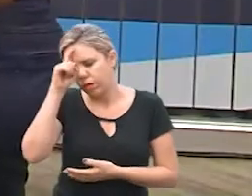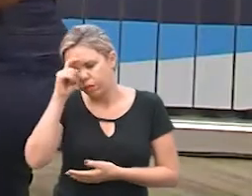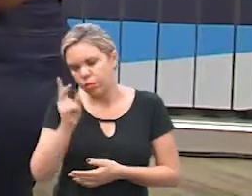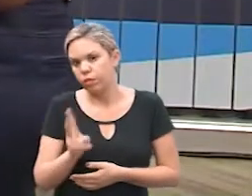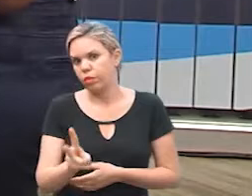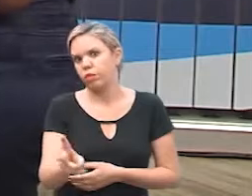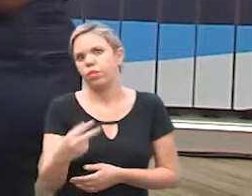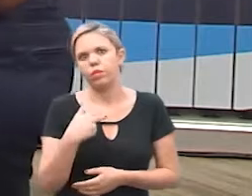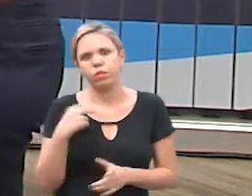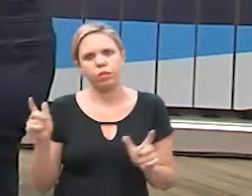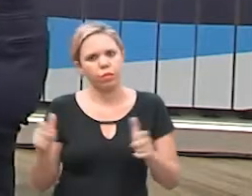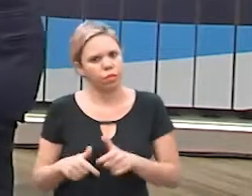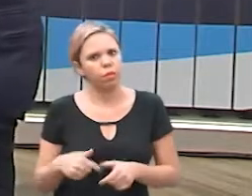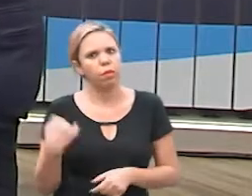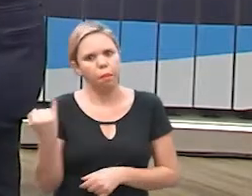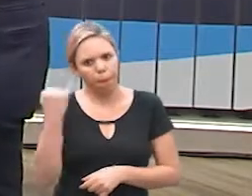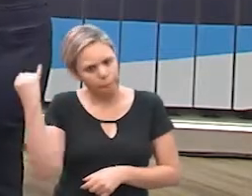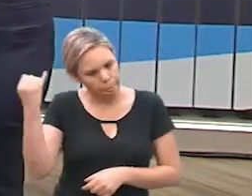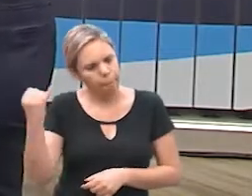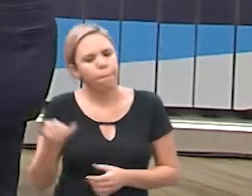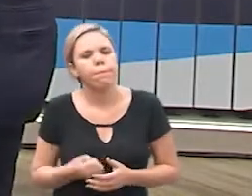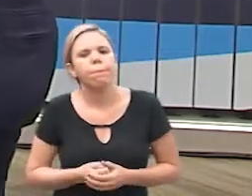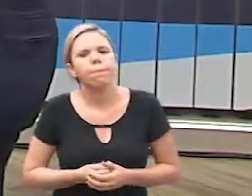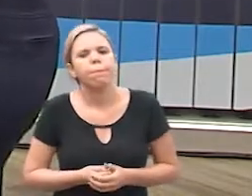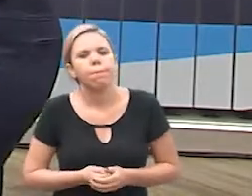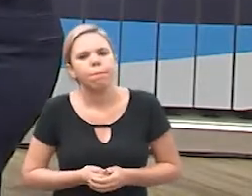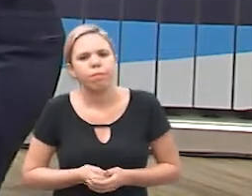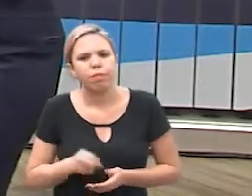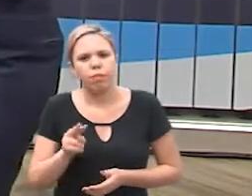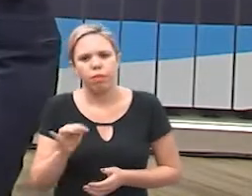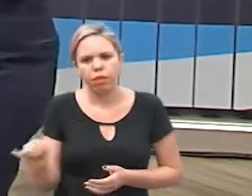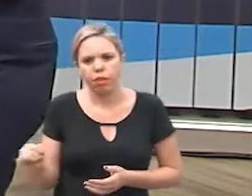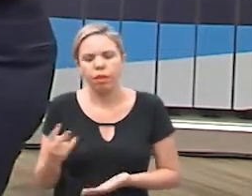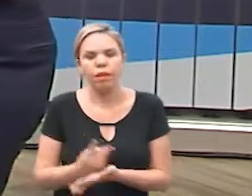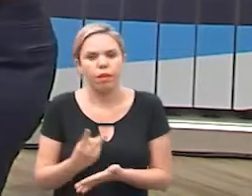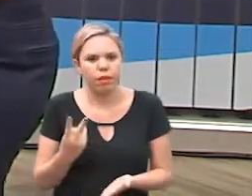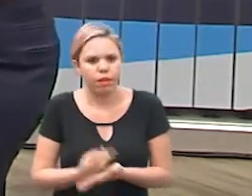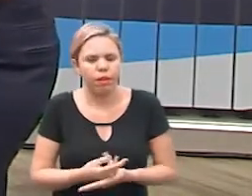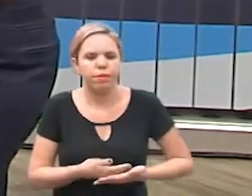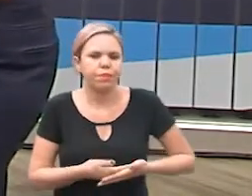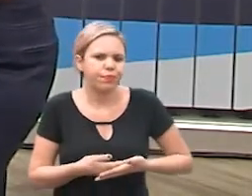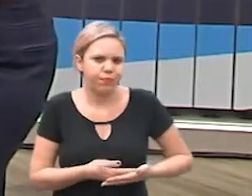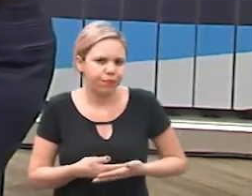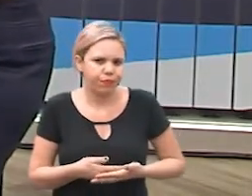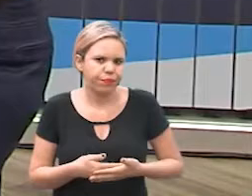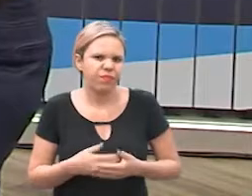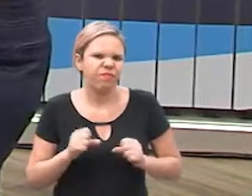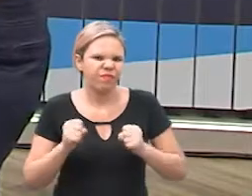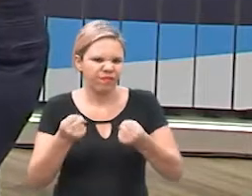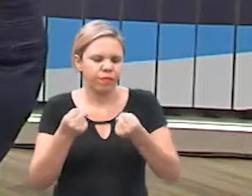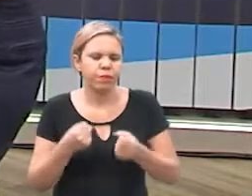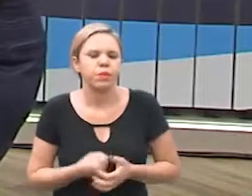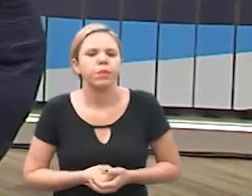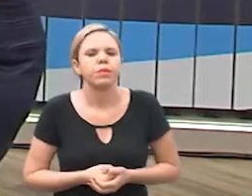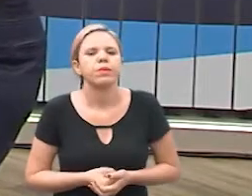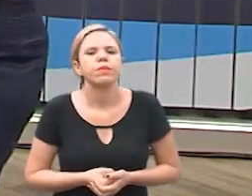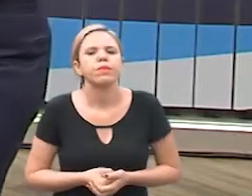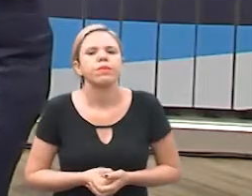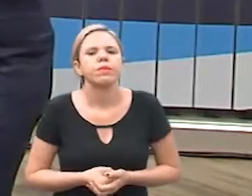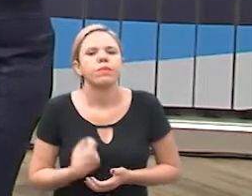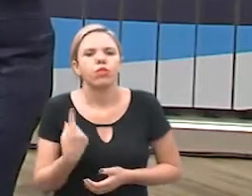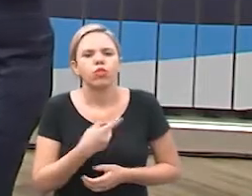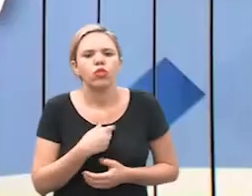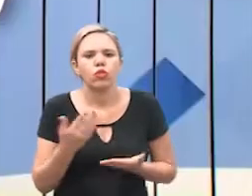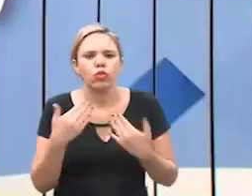estenda, né? Não pode baixar, não, que a gente sabe importante, né, para UTI, para manter aí esses bebezinhos aí fortes, né? Olívia,